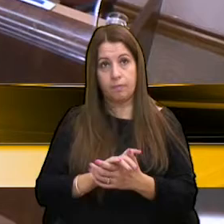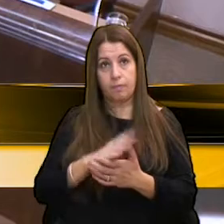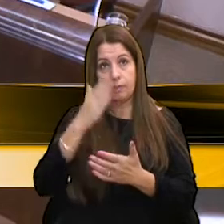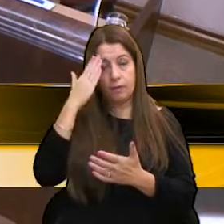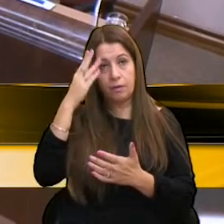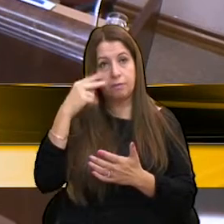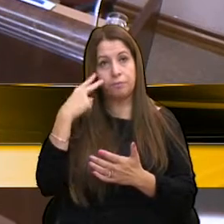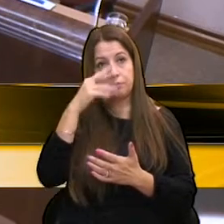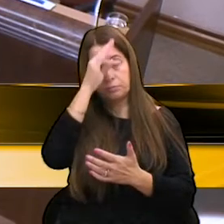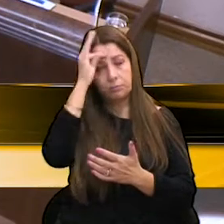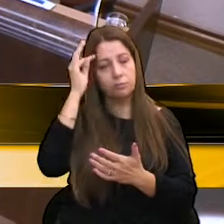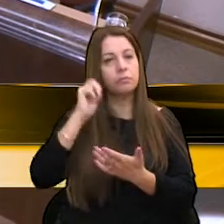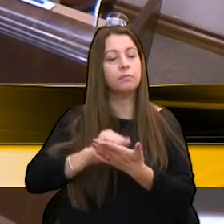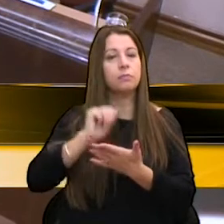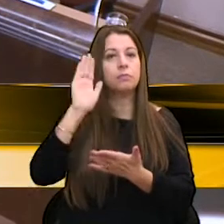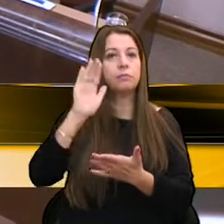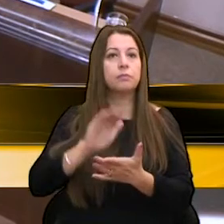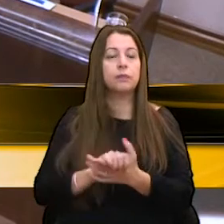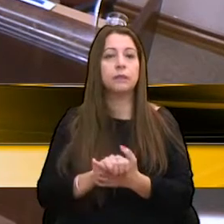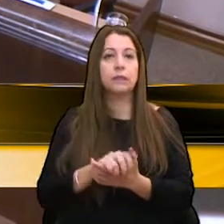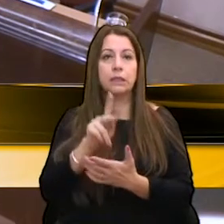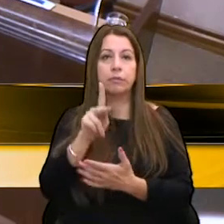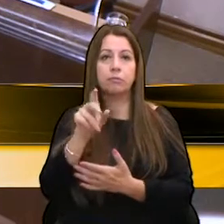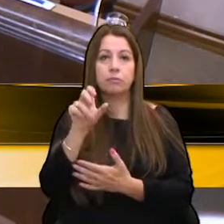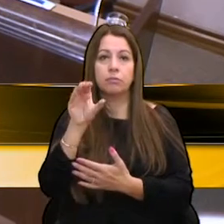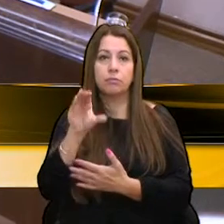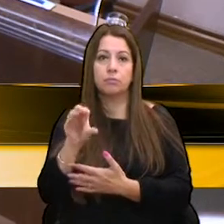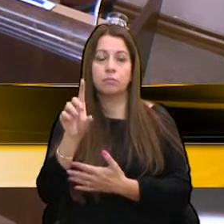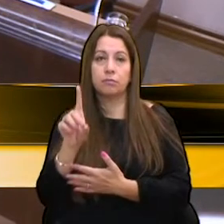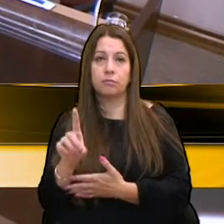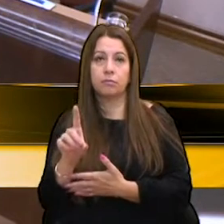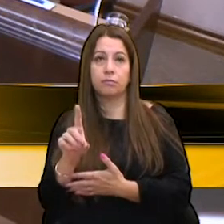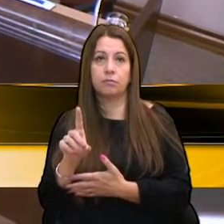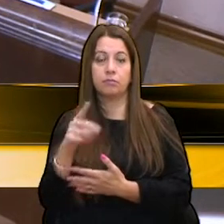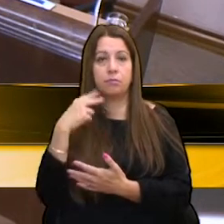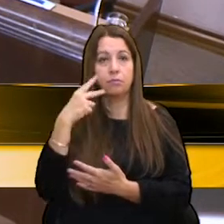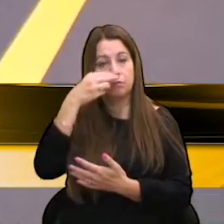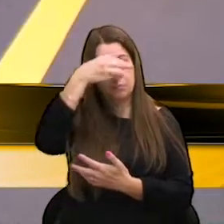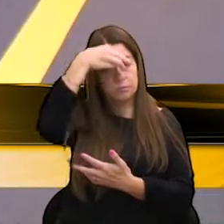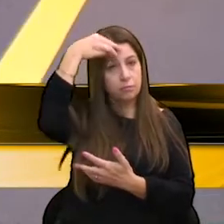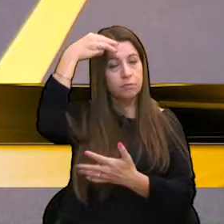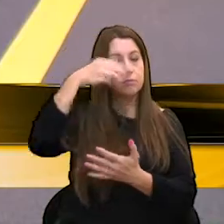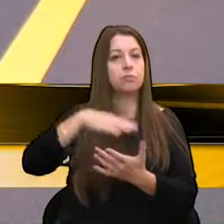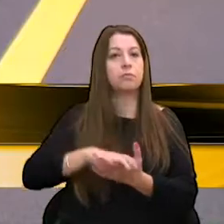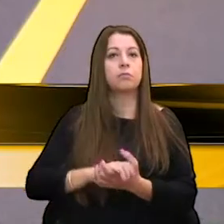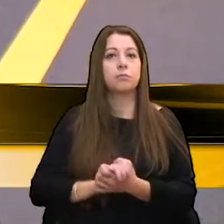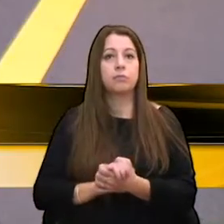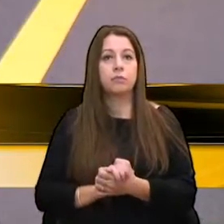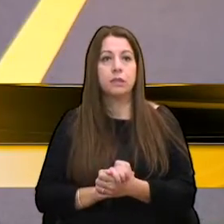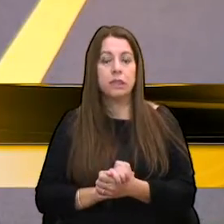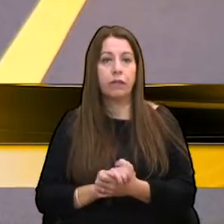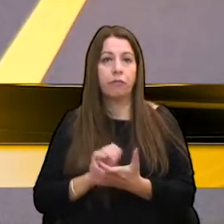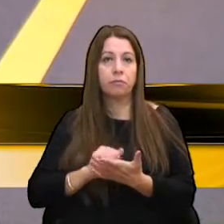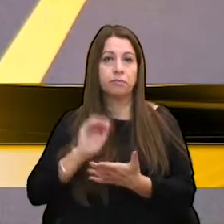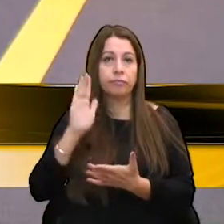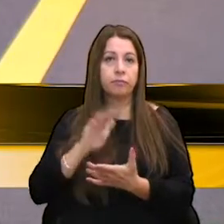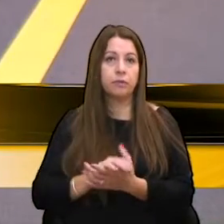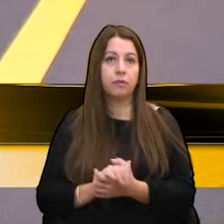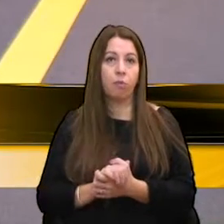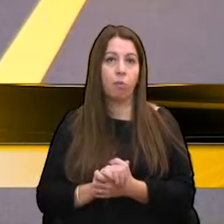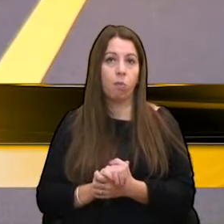Toigo. Uma declaração de líder bancada do PSD, com a palavra o vereador Kiko Girardi. Declaração de líder bancada PTB.